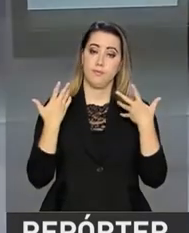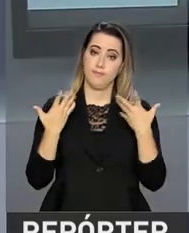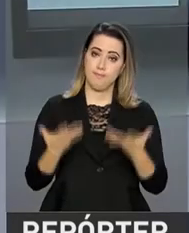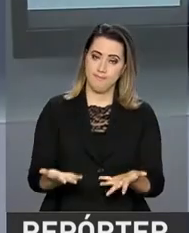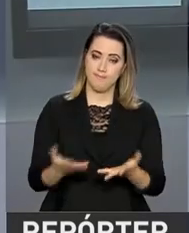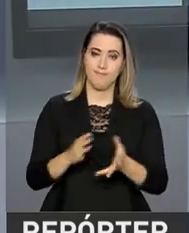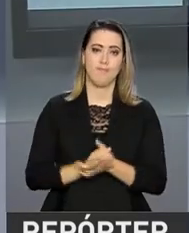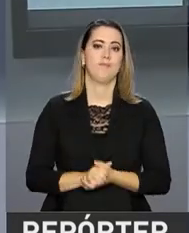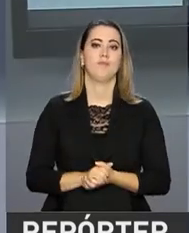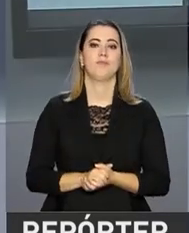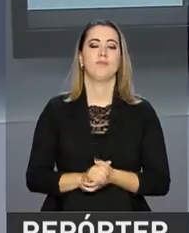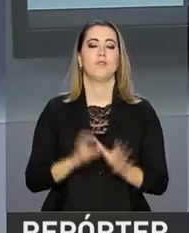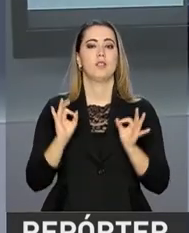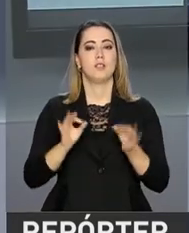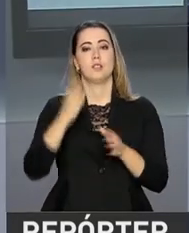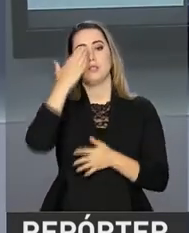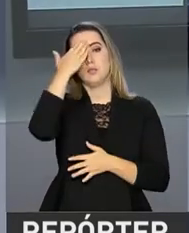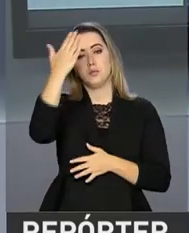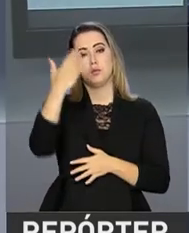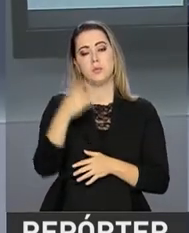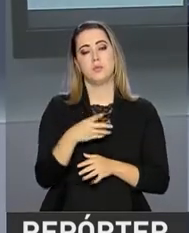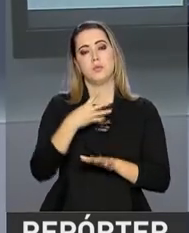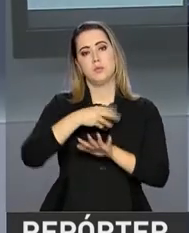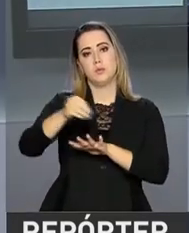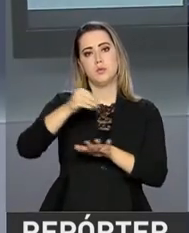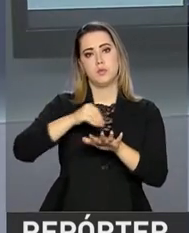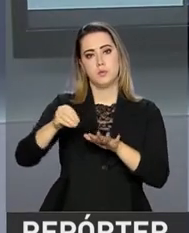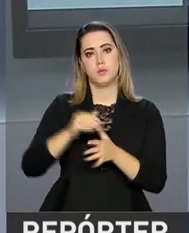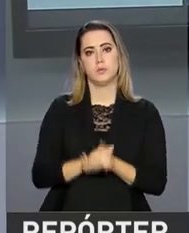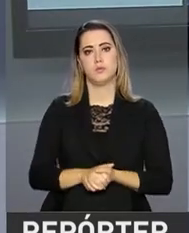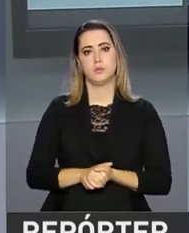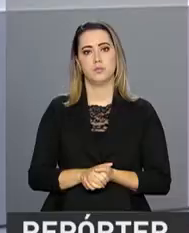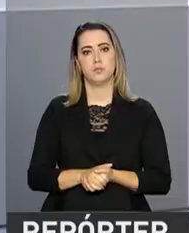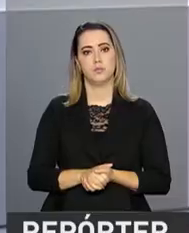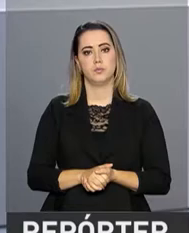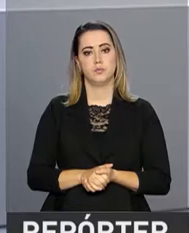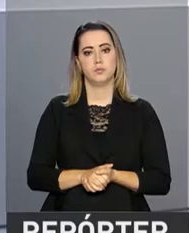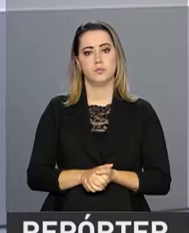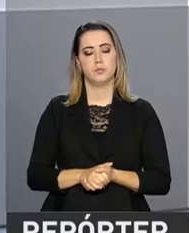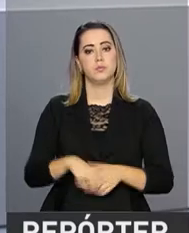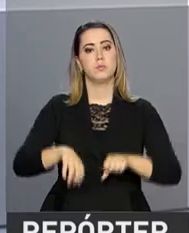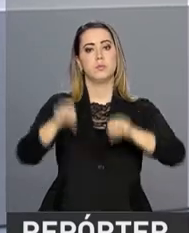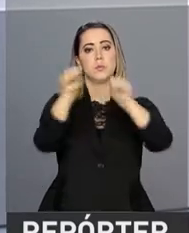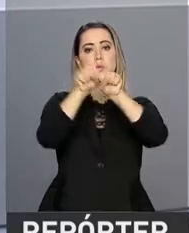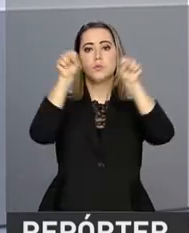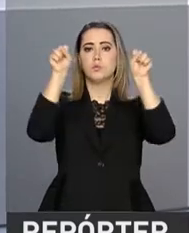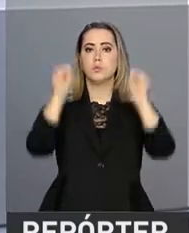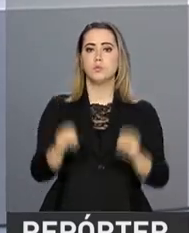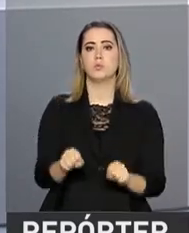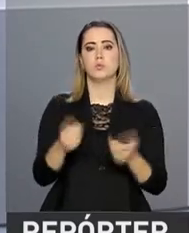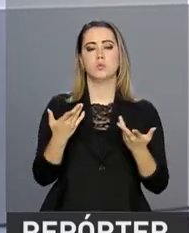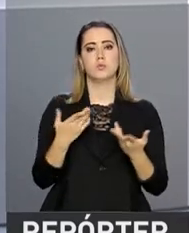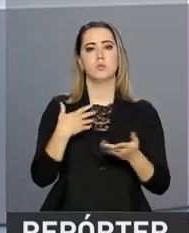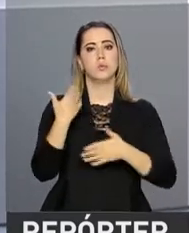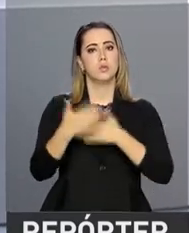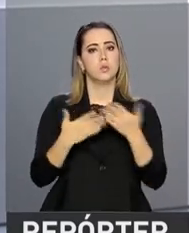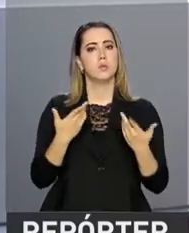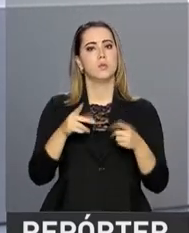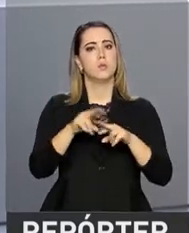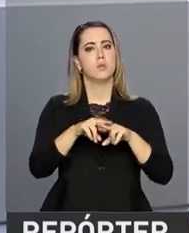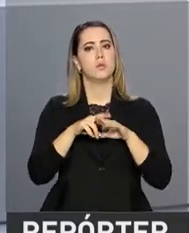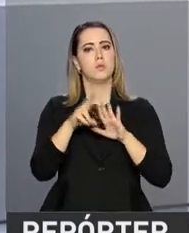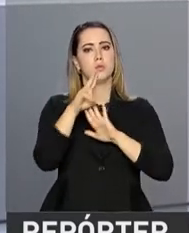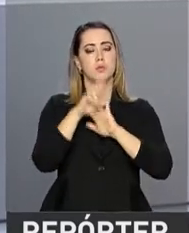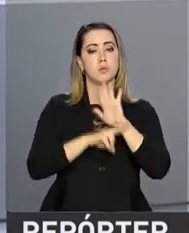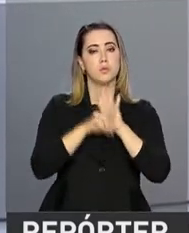você não estuda isso é muito obrigada paulo pelas suas informações o sistema único de saúde o sus funciona